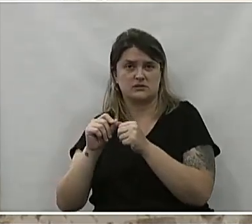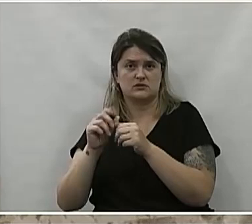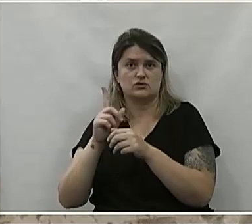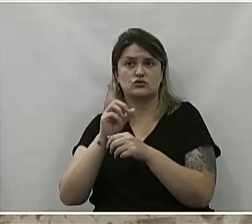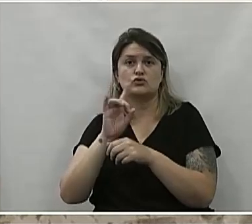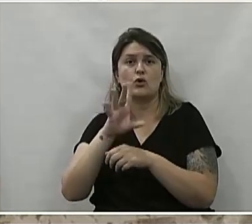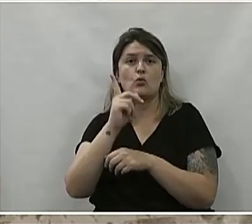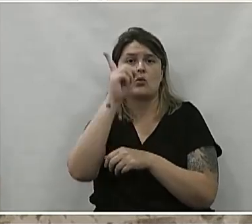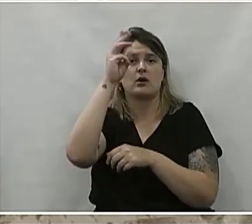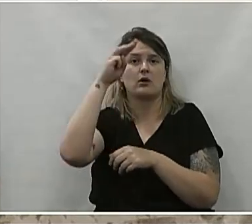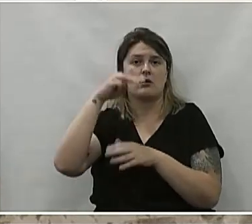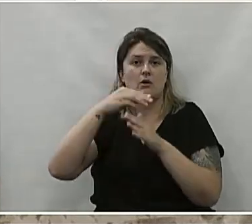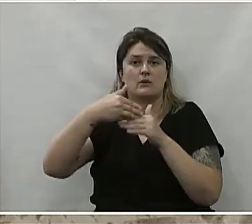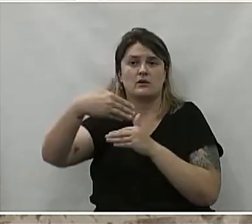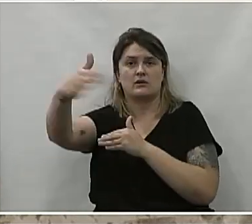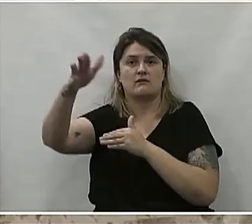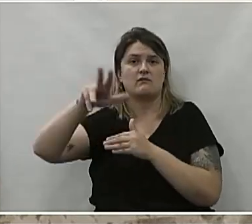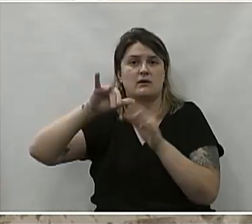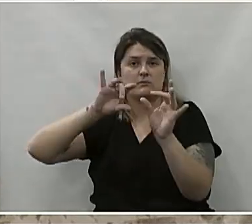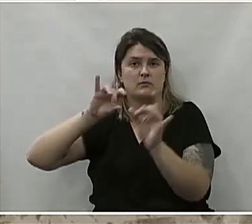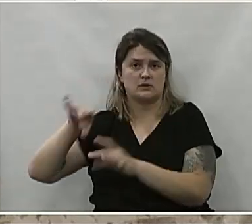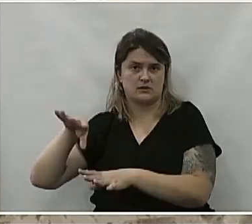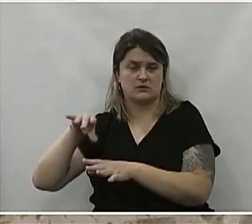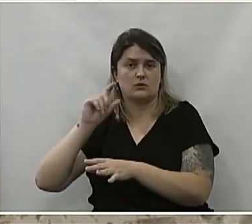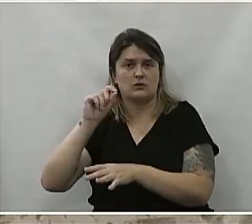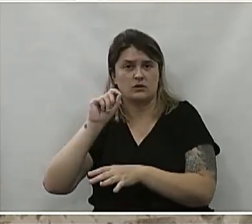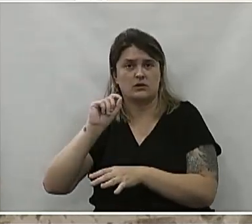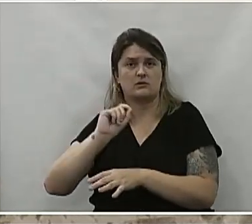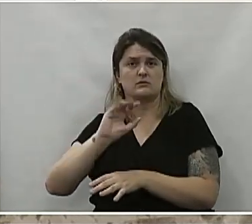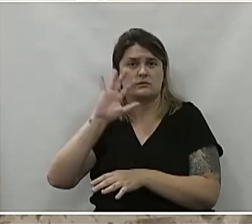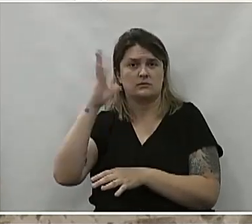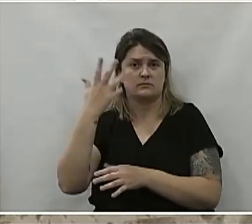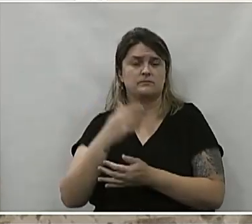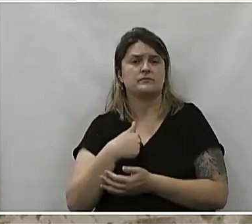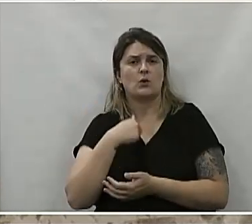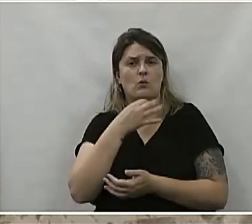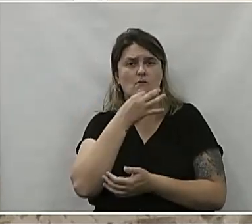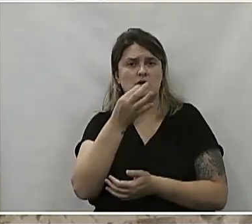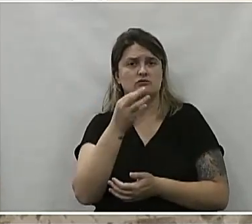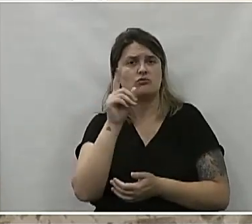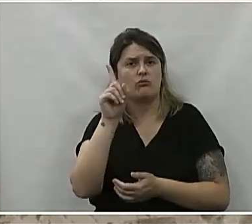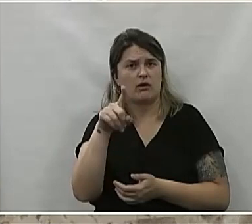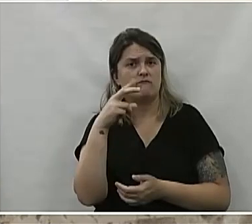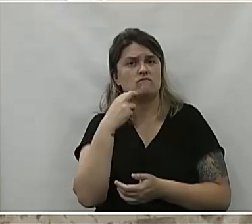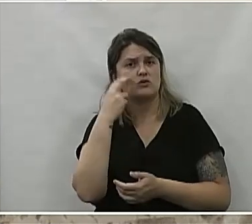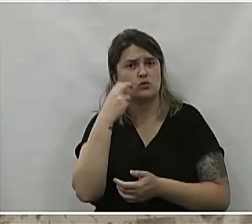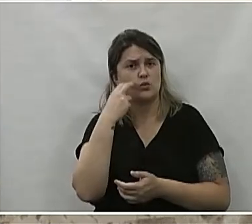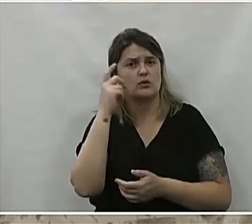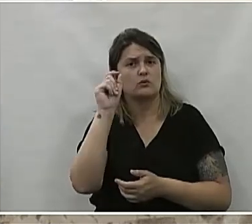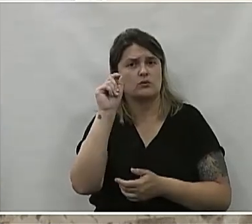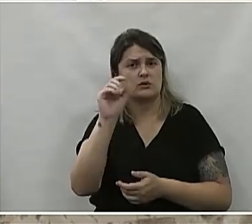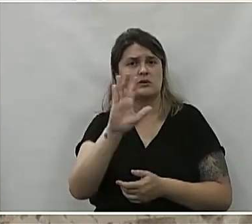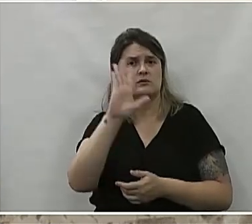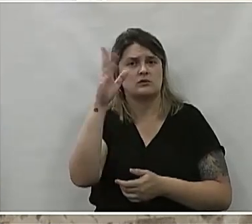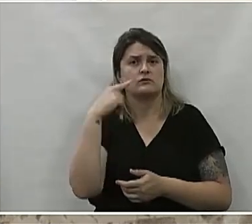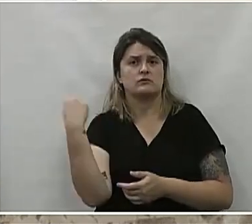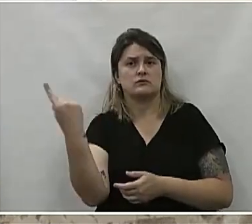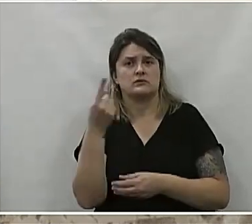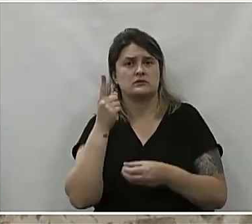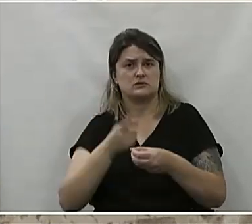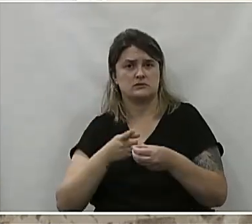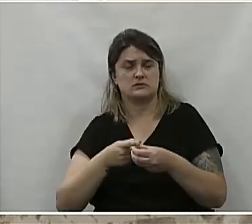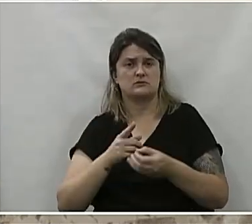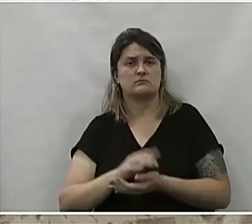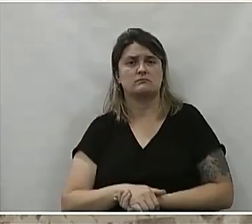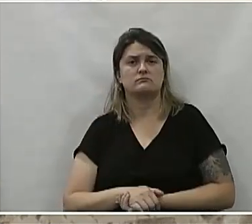quilômetro e meio E o resto Vamos deixar abandonado É o que está acontecendo Eu acho que é uma vergonha O que está acontecendo Aí na nossa cidade De